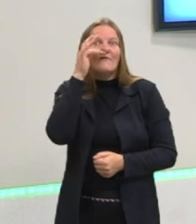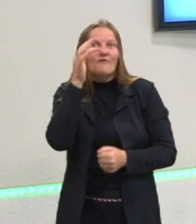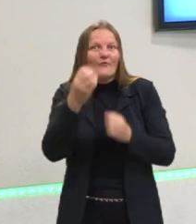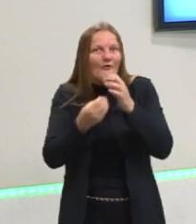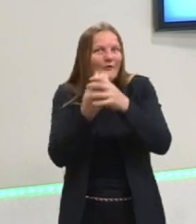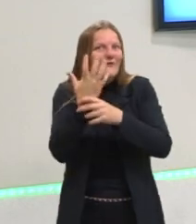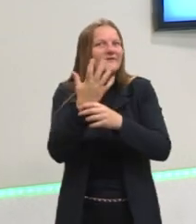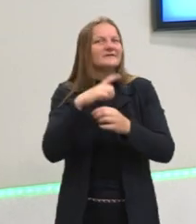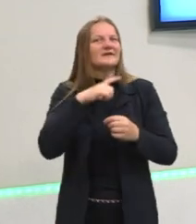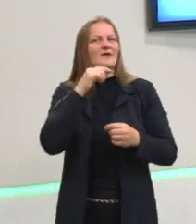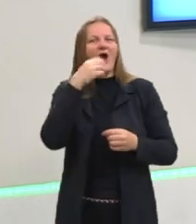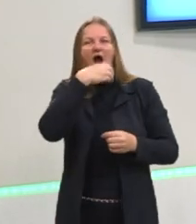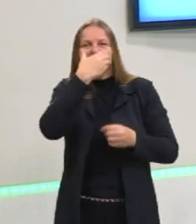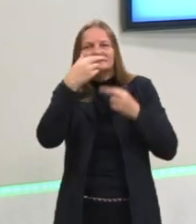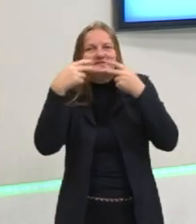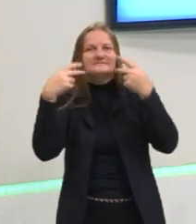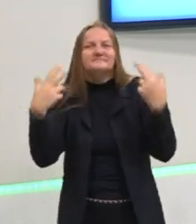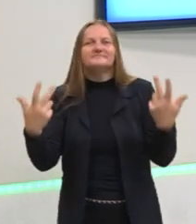e frutos